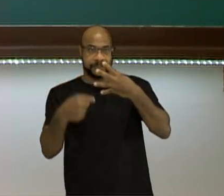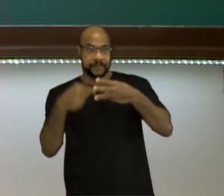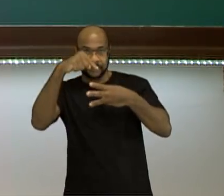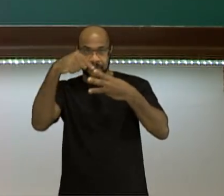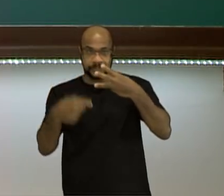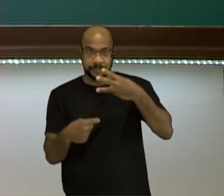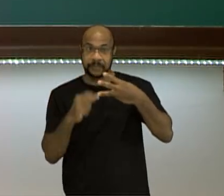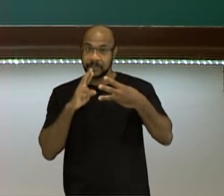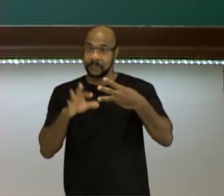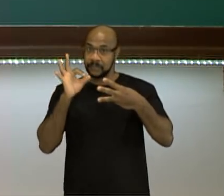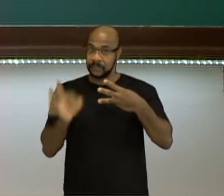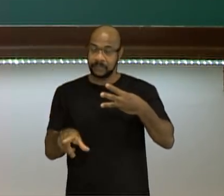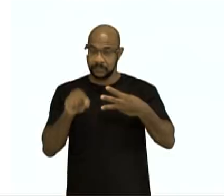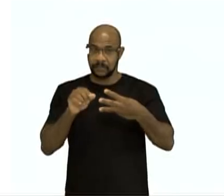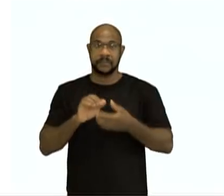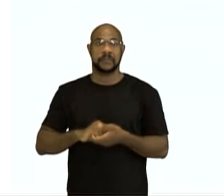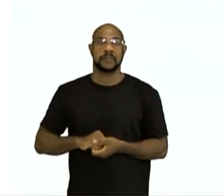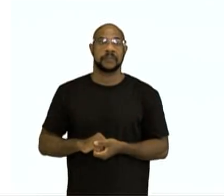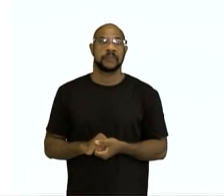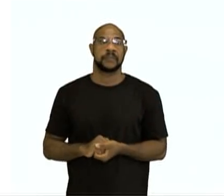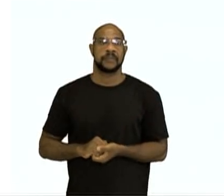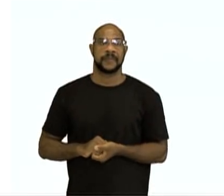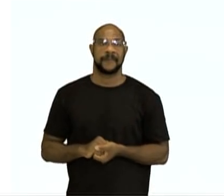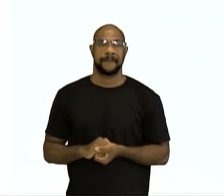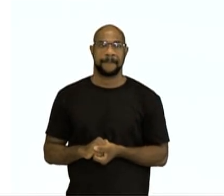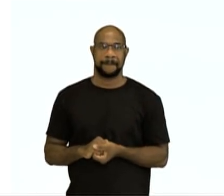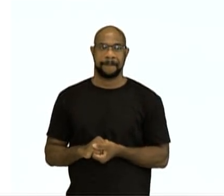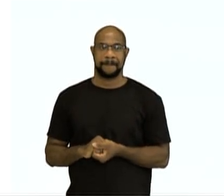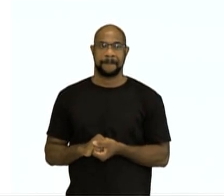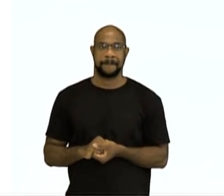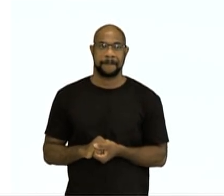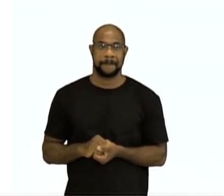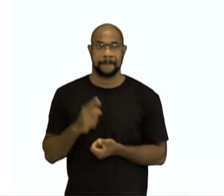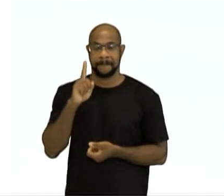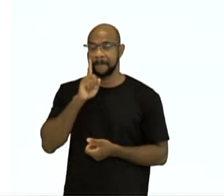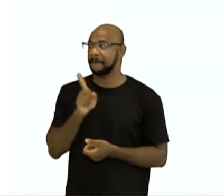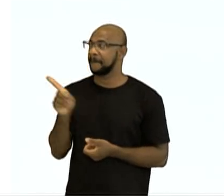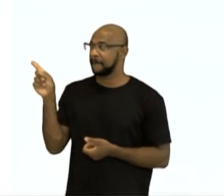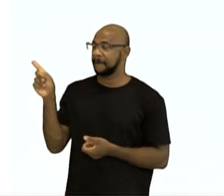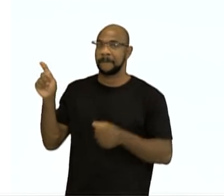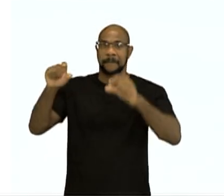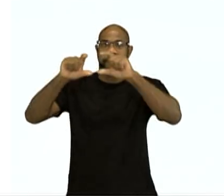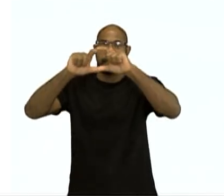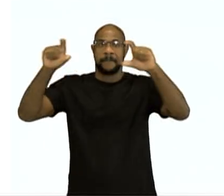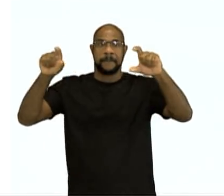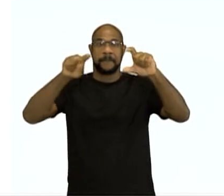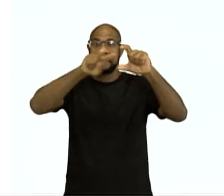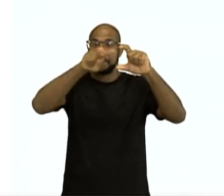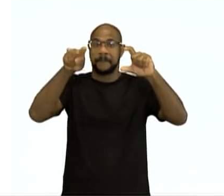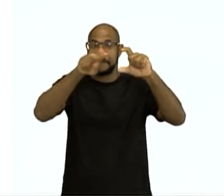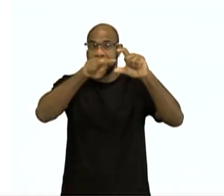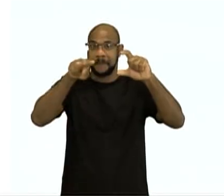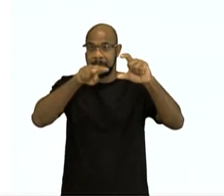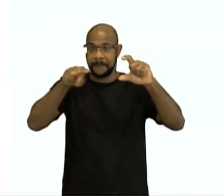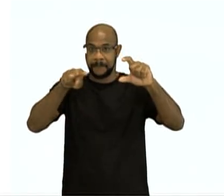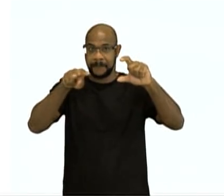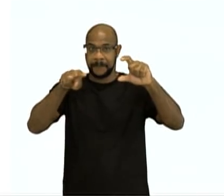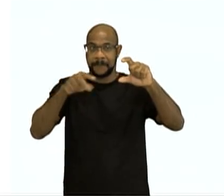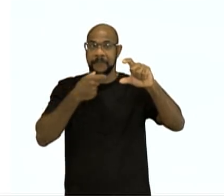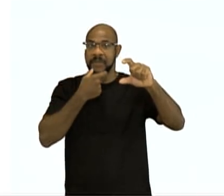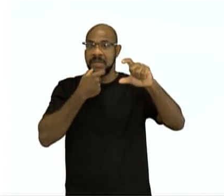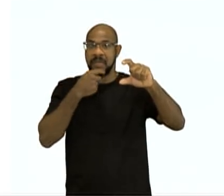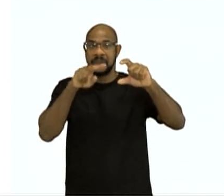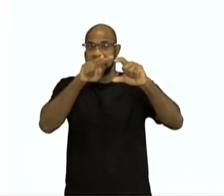esse pedacinho. Presta atenção. Ramadan and the challenge of fasting for Muslim World Cup